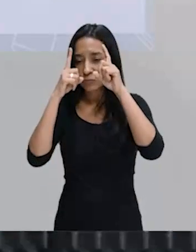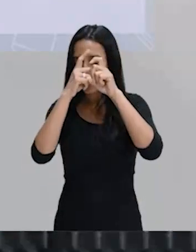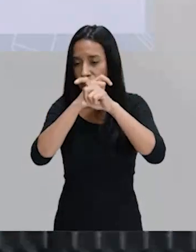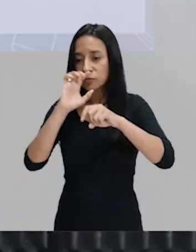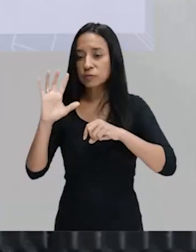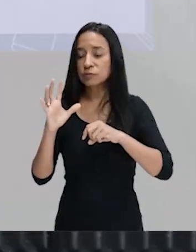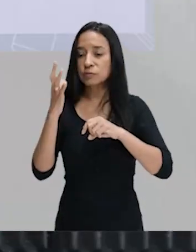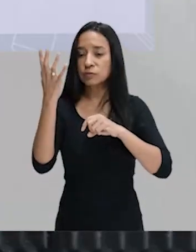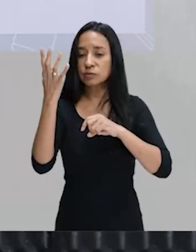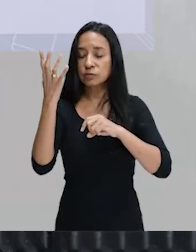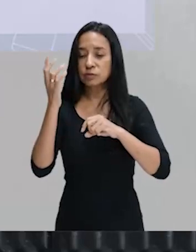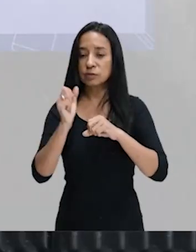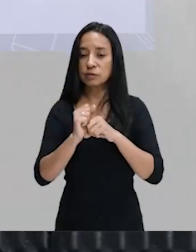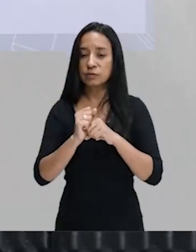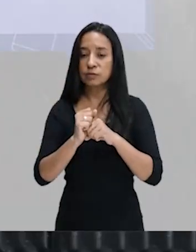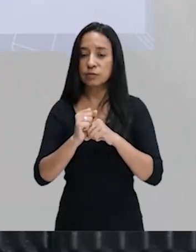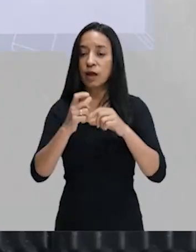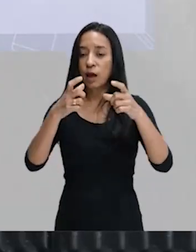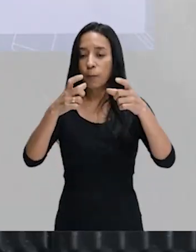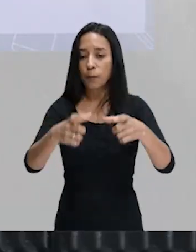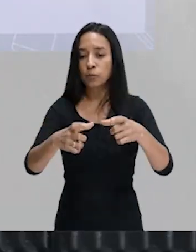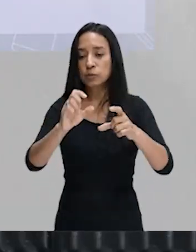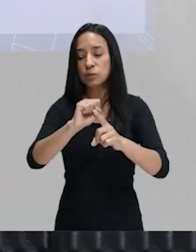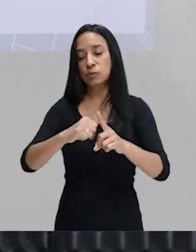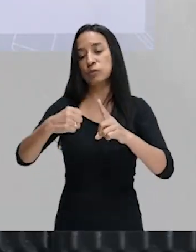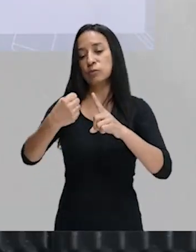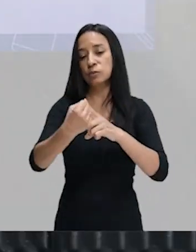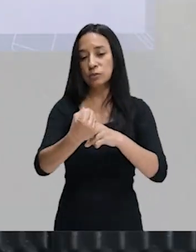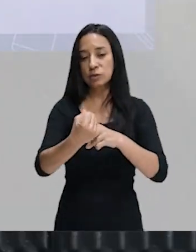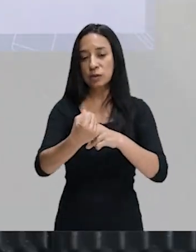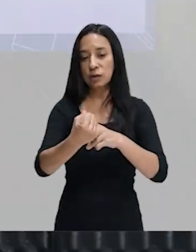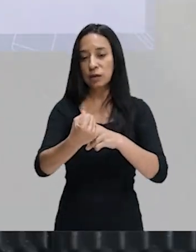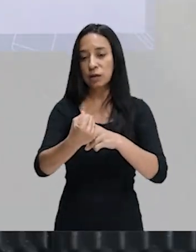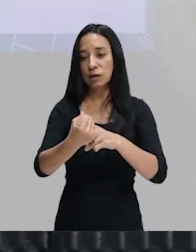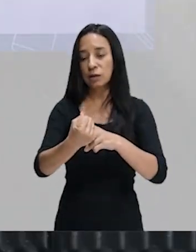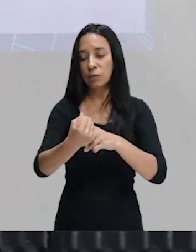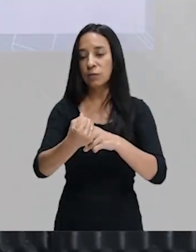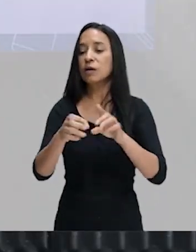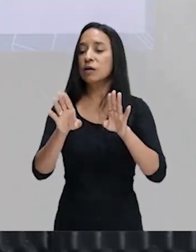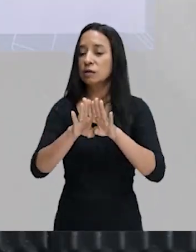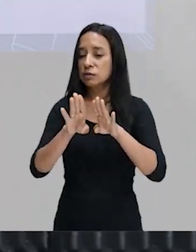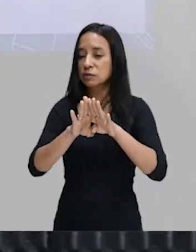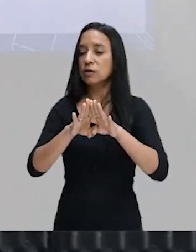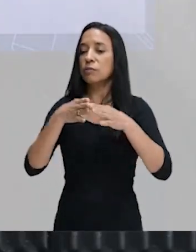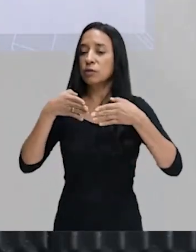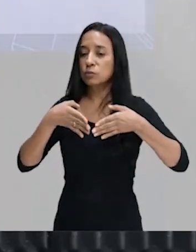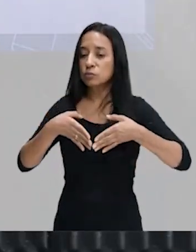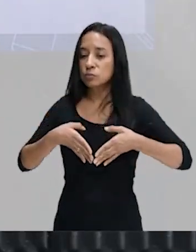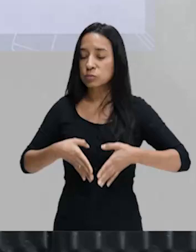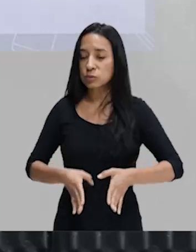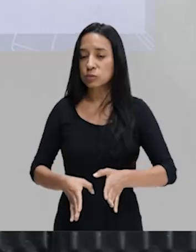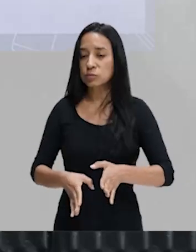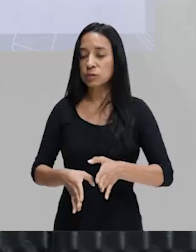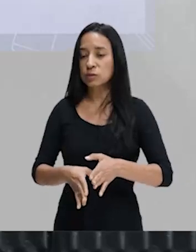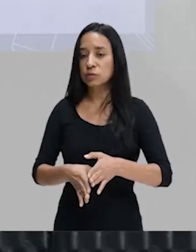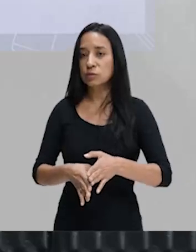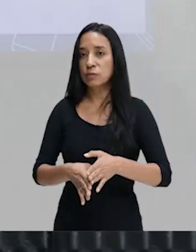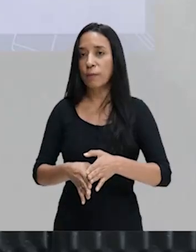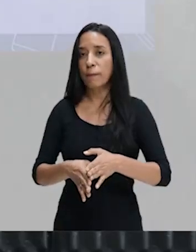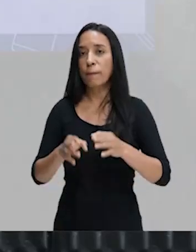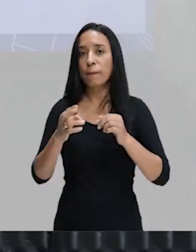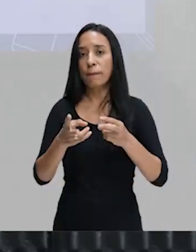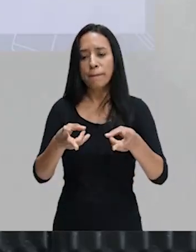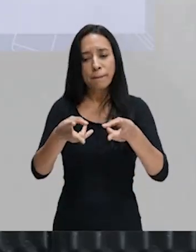acontecer. Tá? E a posição social é determinada pelo nascimento em determinado estamento. Percebeu